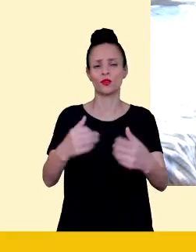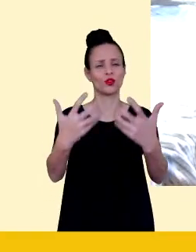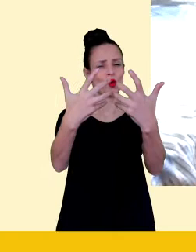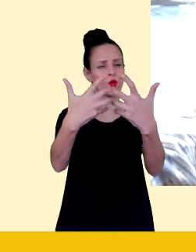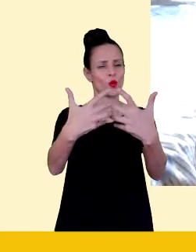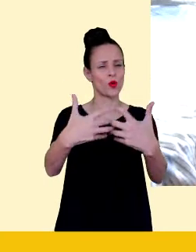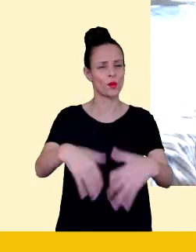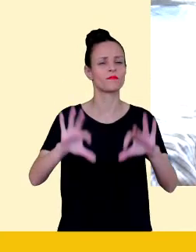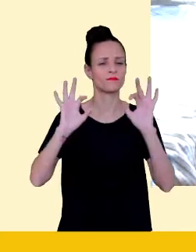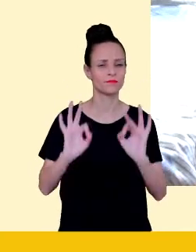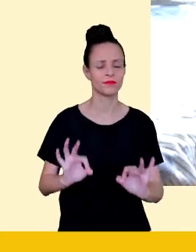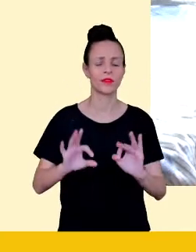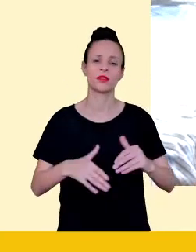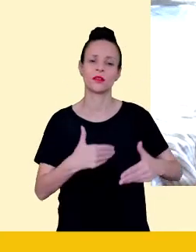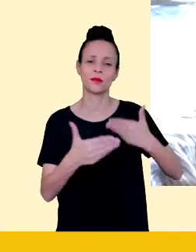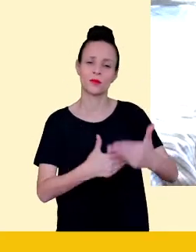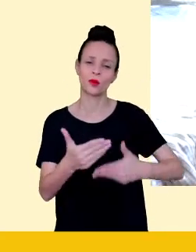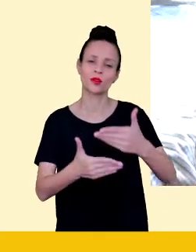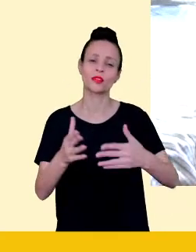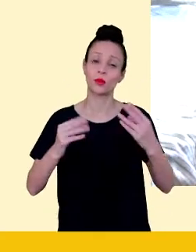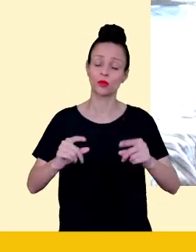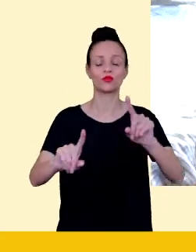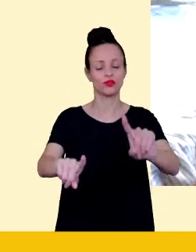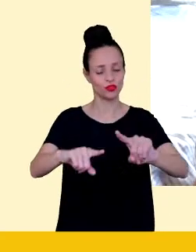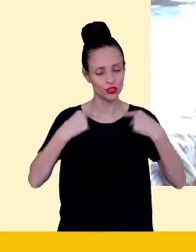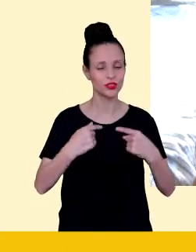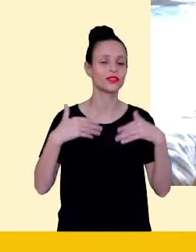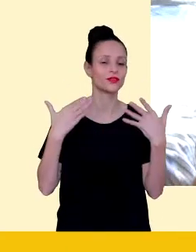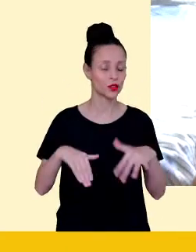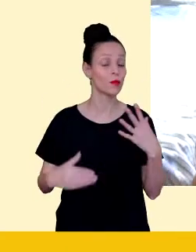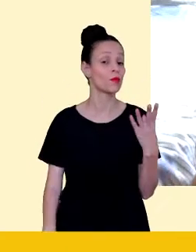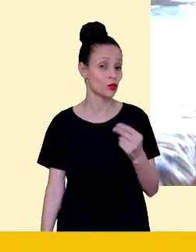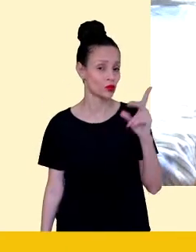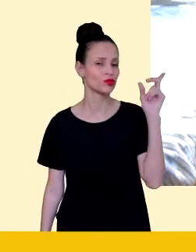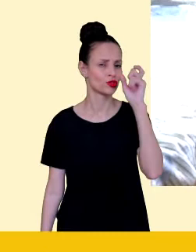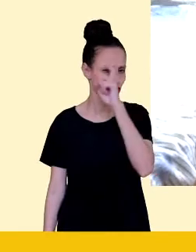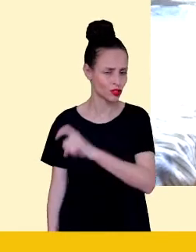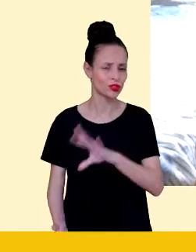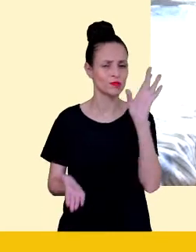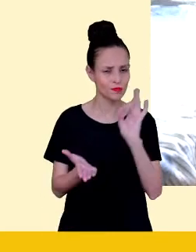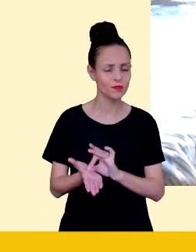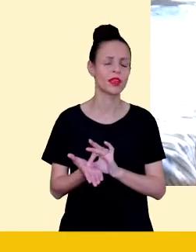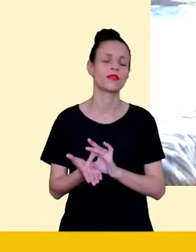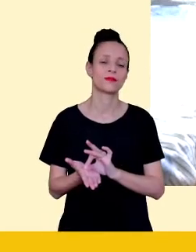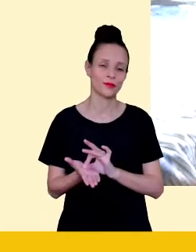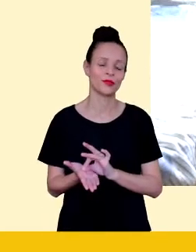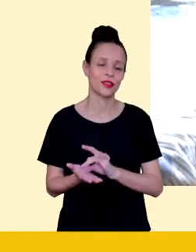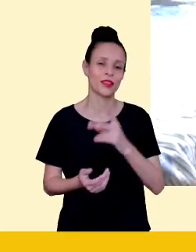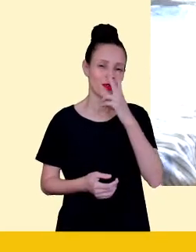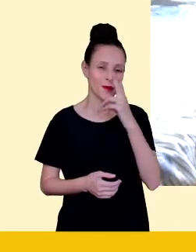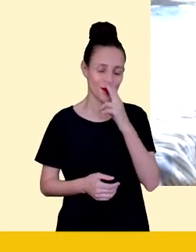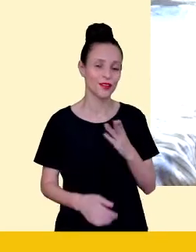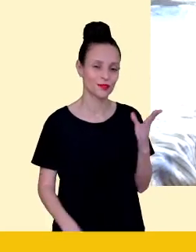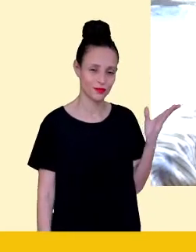E são coisas complexíssimas, não sei, foi realmente um processo muito, muito desafiador, muito difícil, difícil